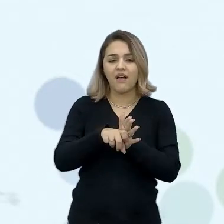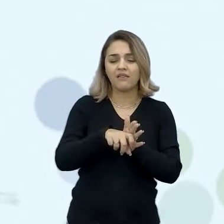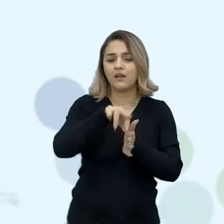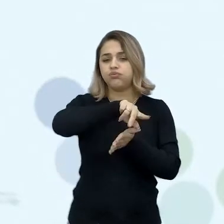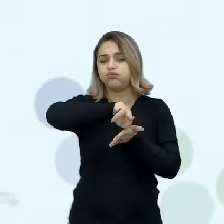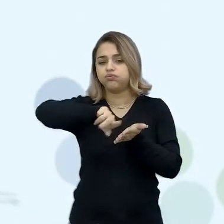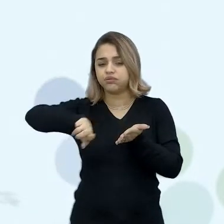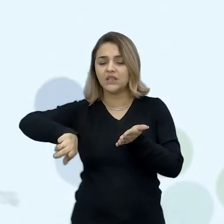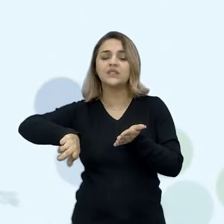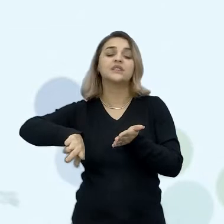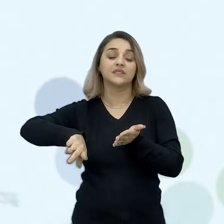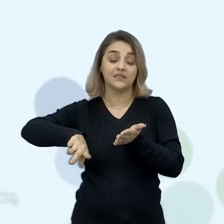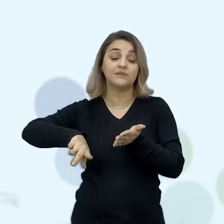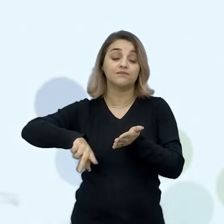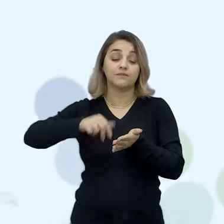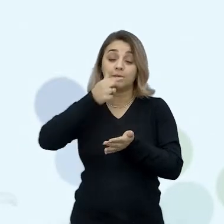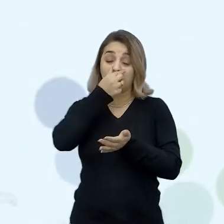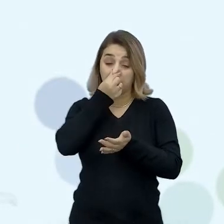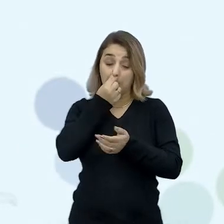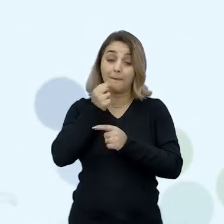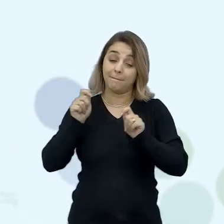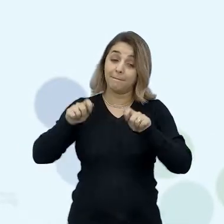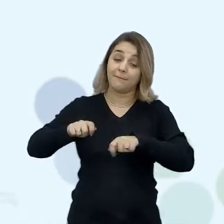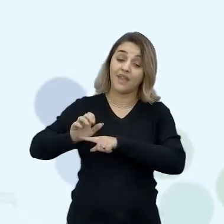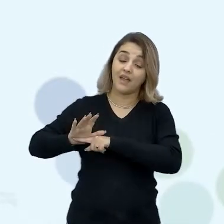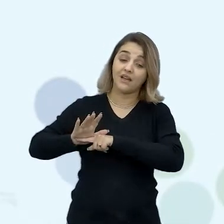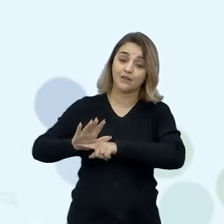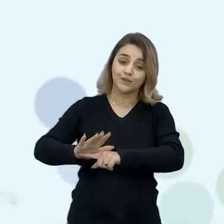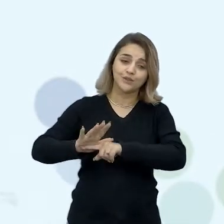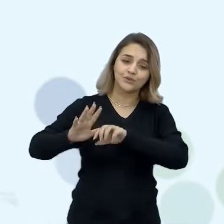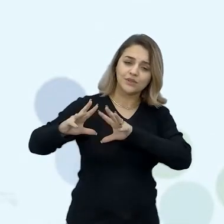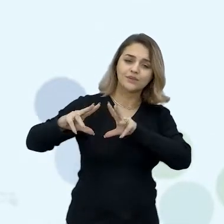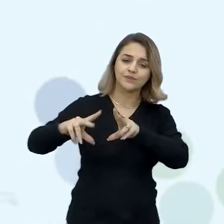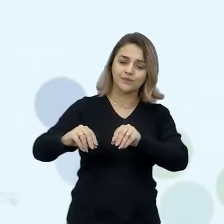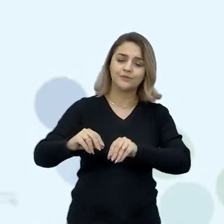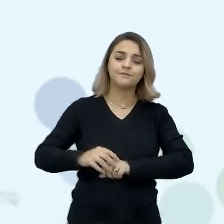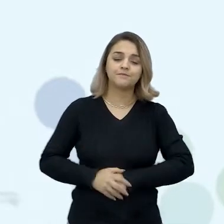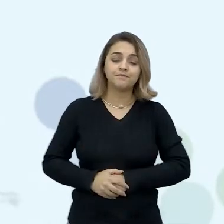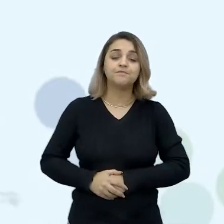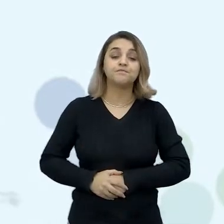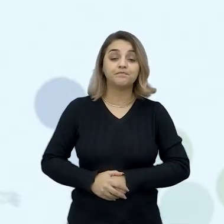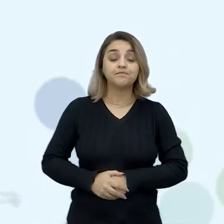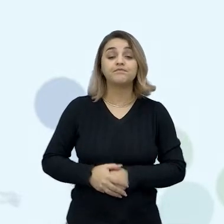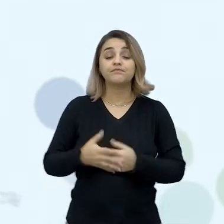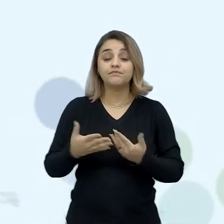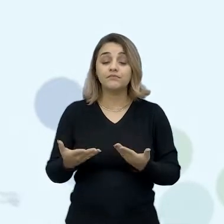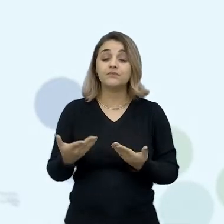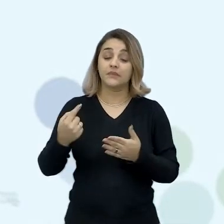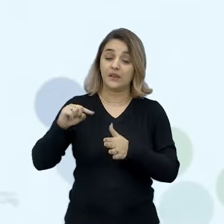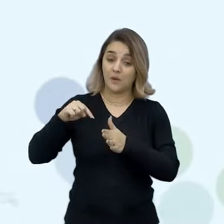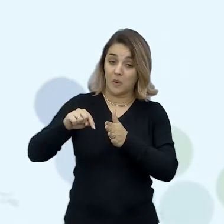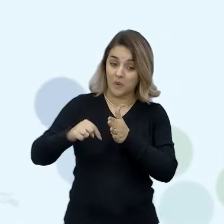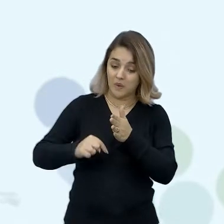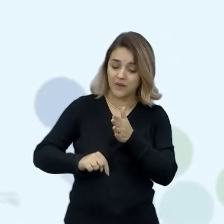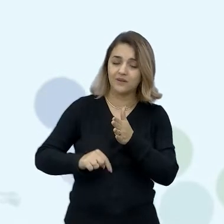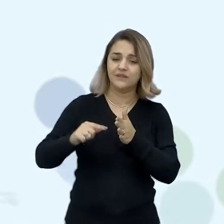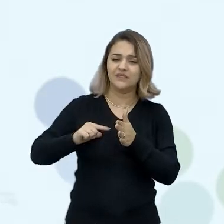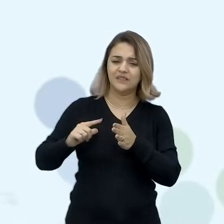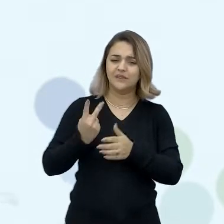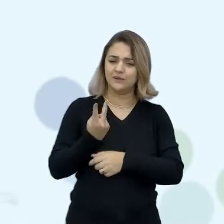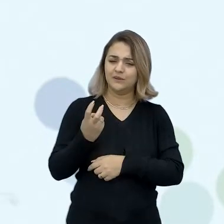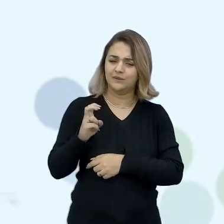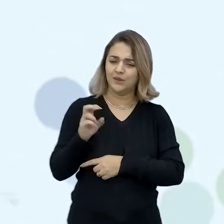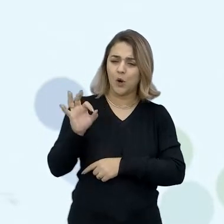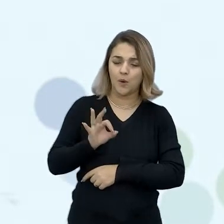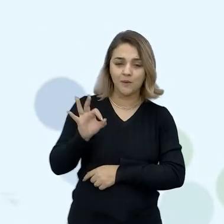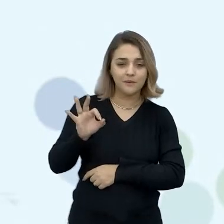serviços ecossistêmicos que beneficiam tudo e todos. Na verdade, os solos abrigam mais de